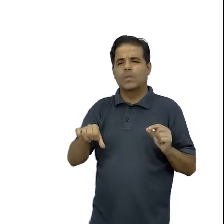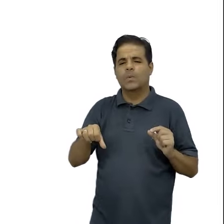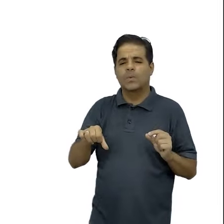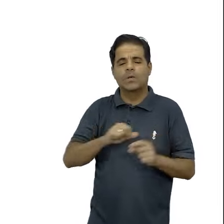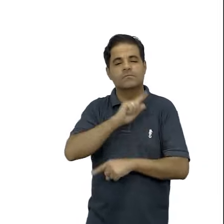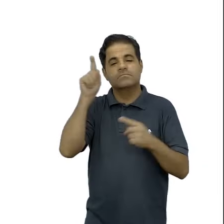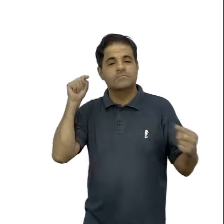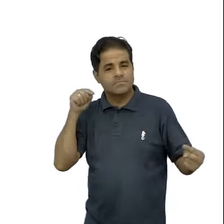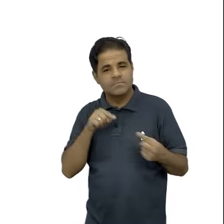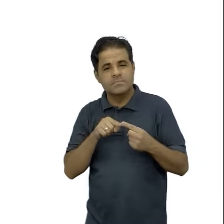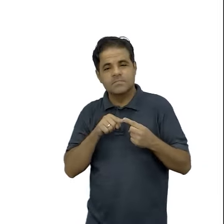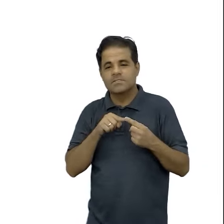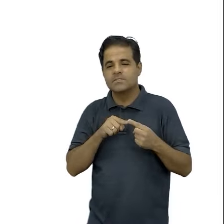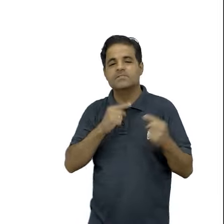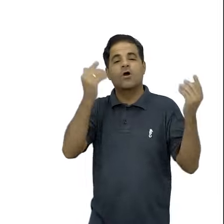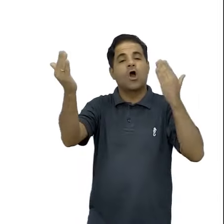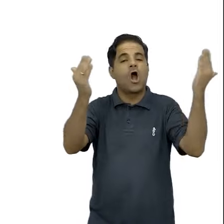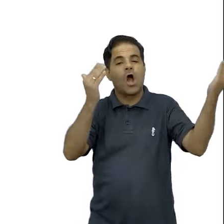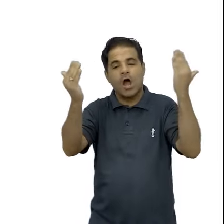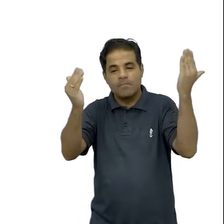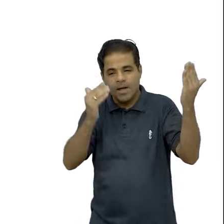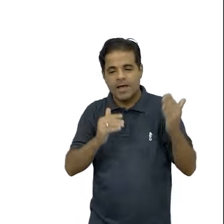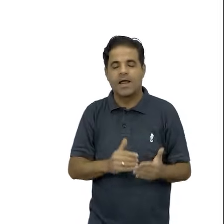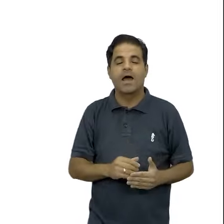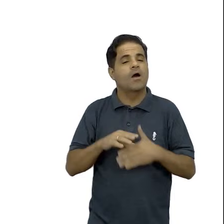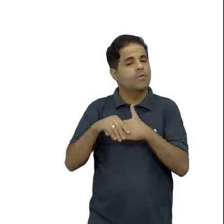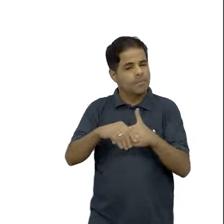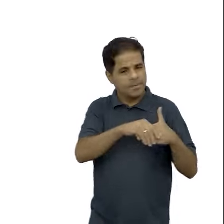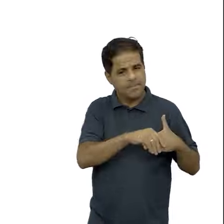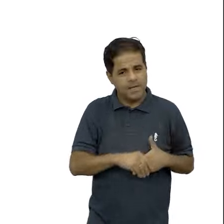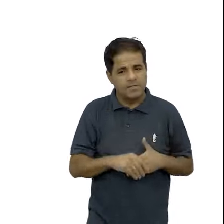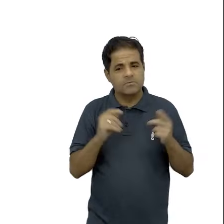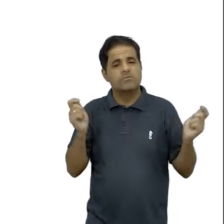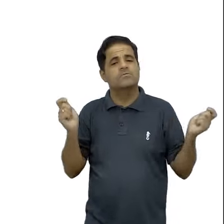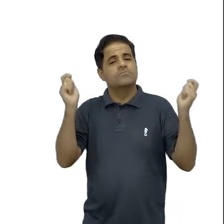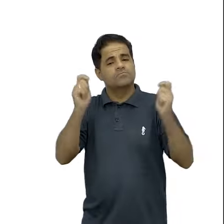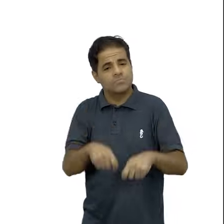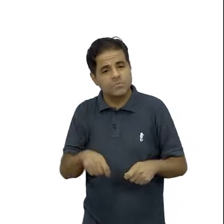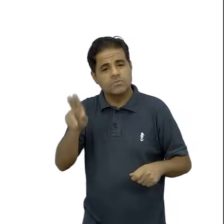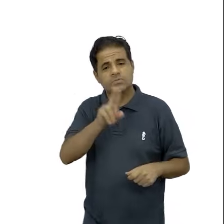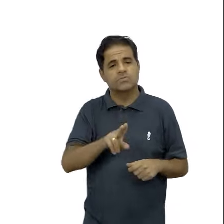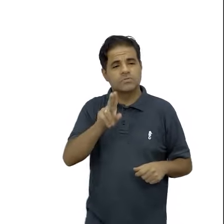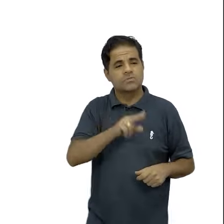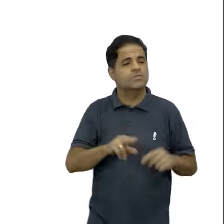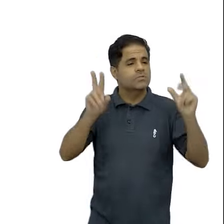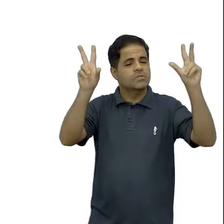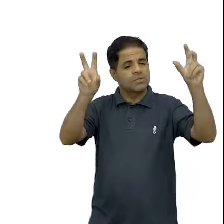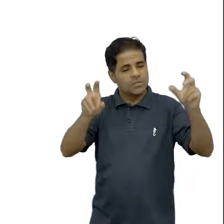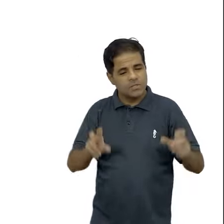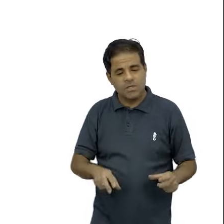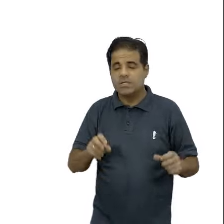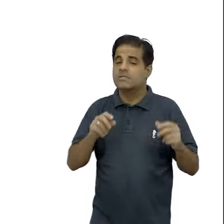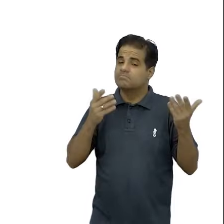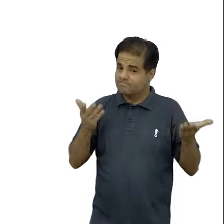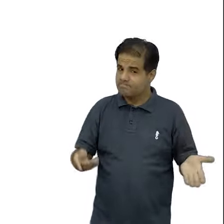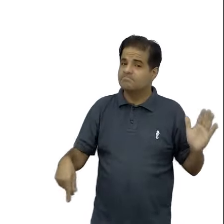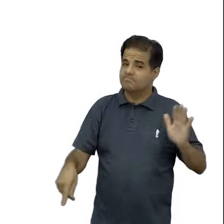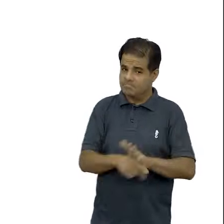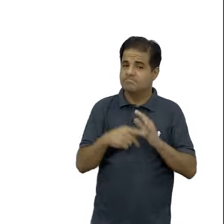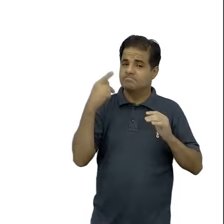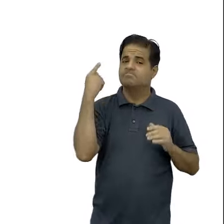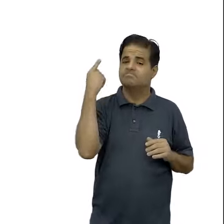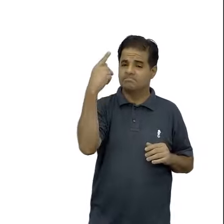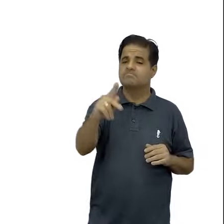o objetivo é comparar comprimentos, o que possibilita o uso de termos e expressões